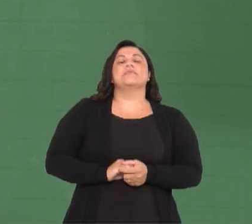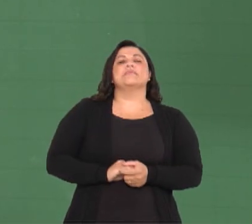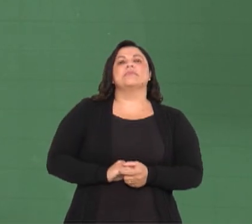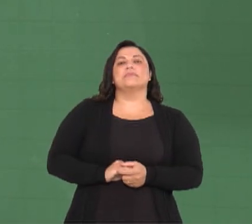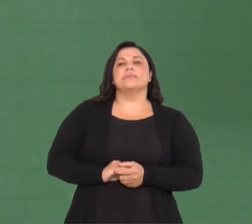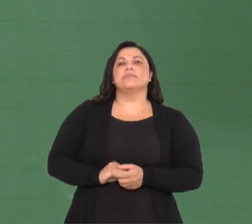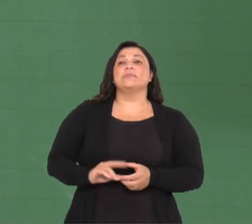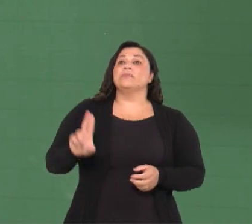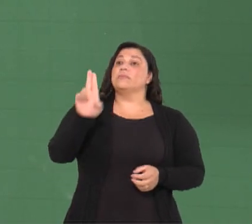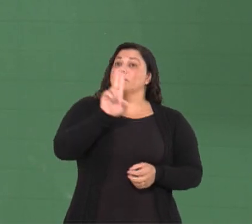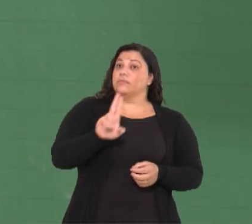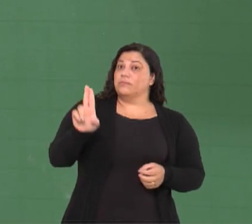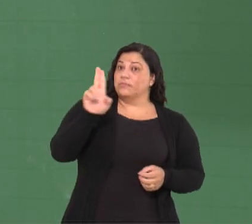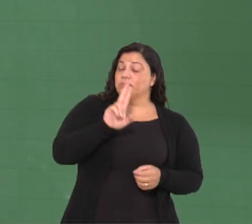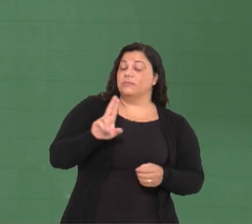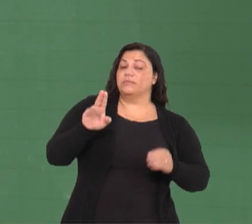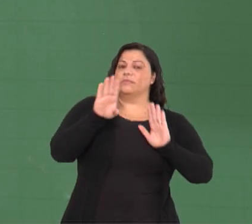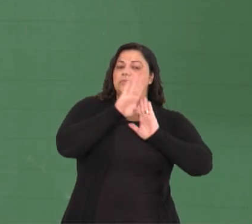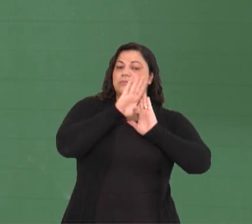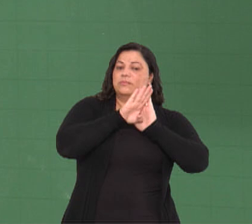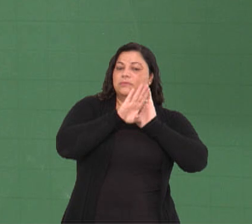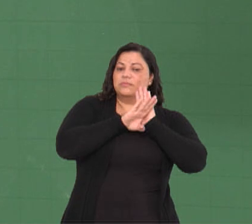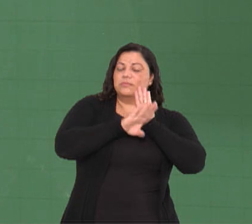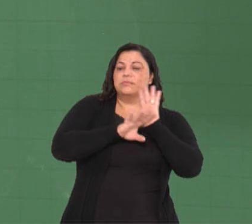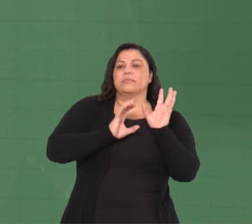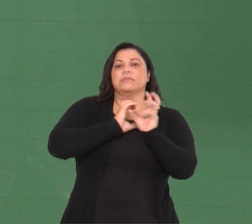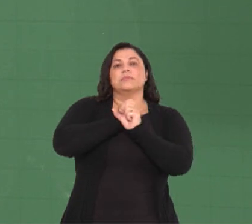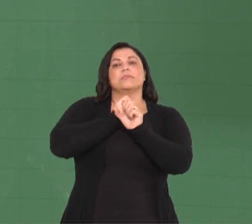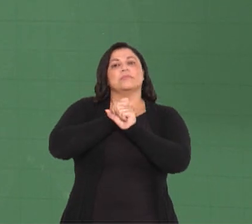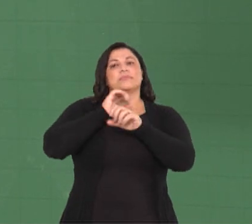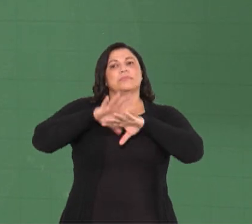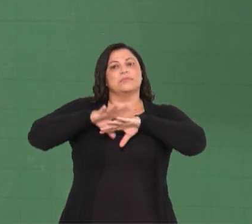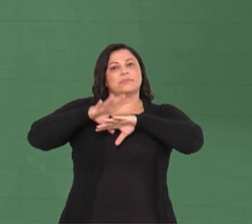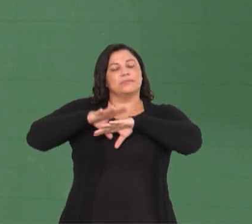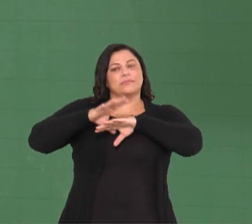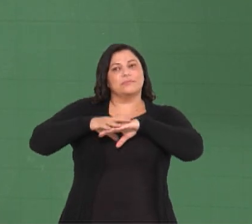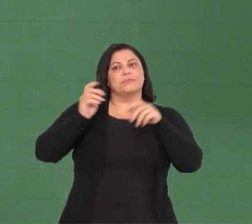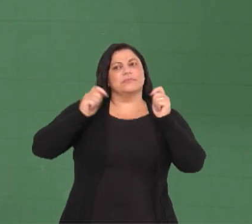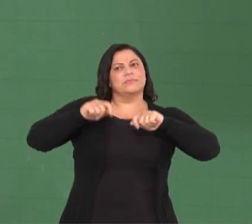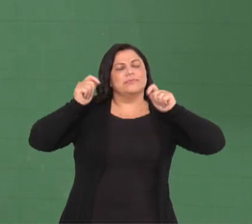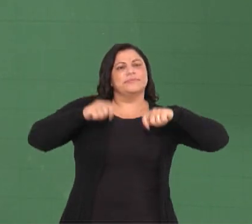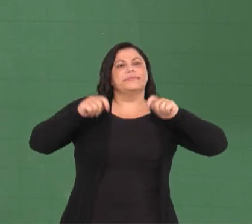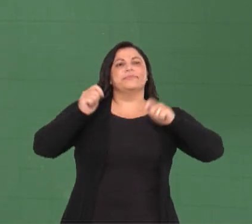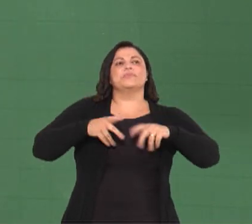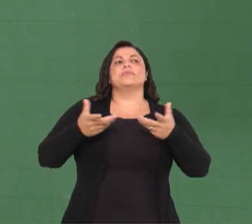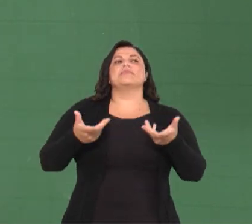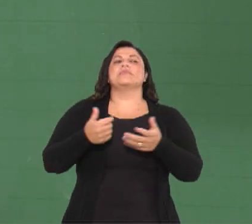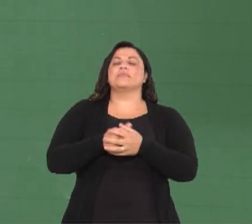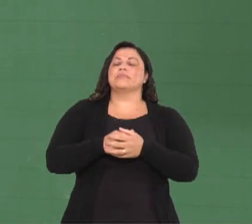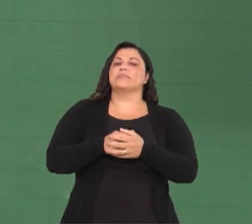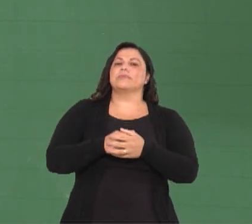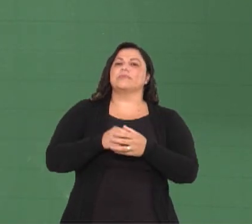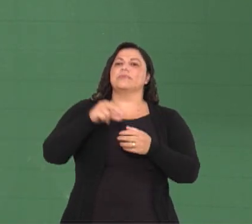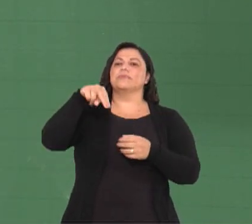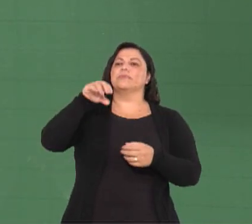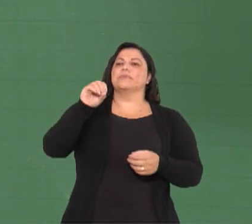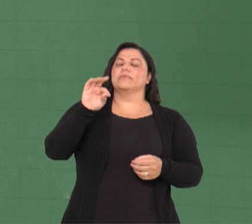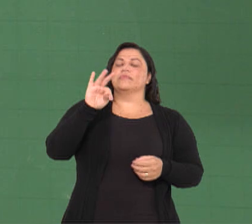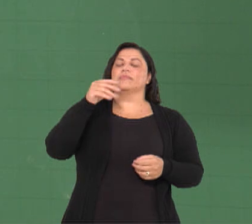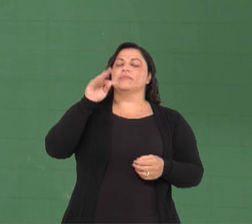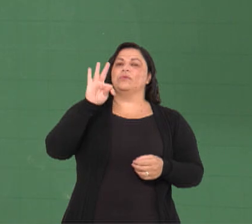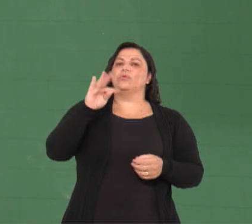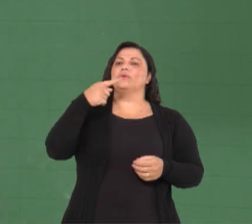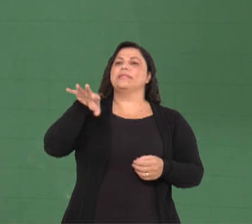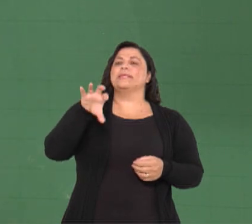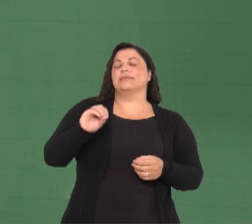Utiliza todos os processos matemáticos possíveis da notação científica. Resumindo